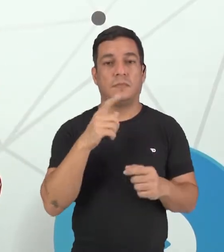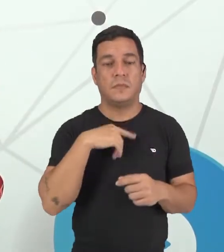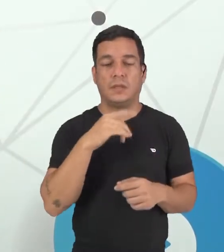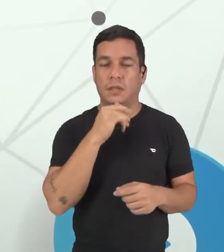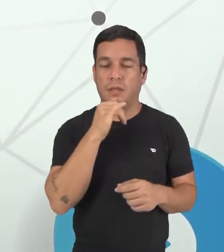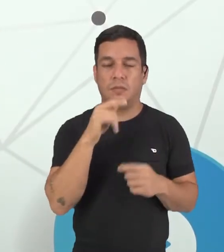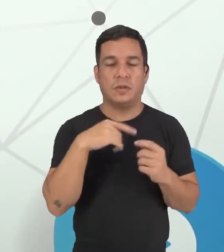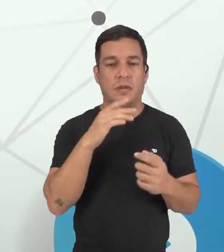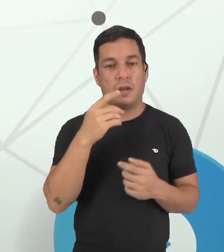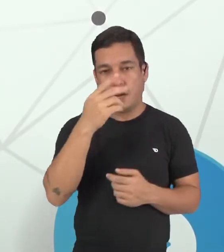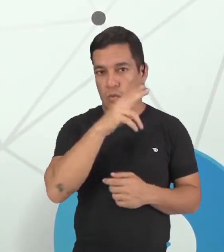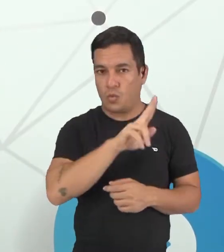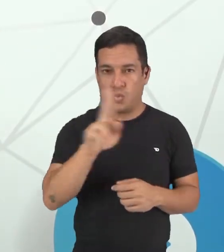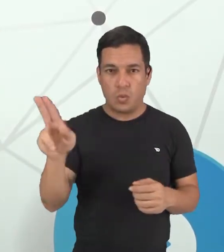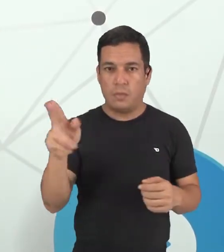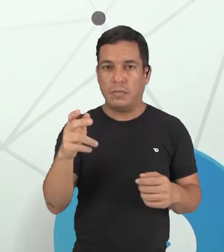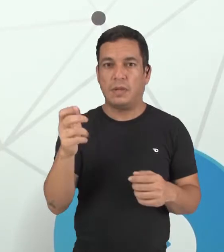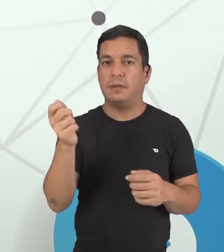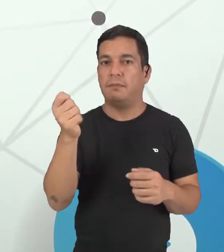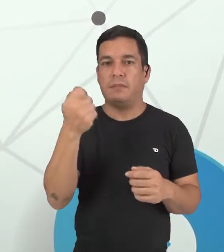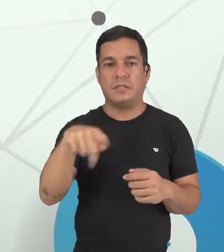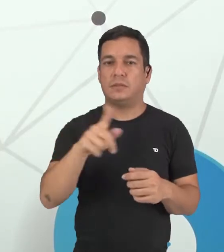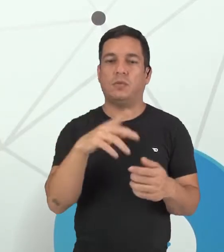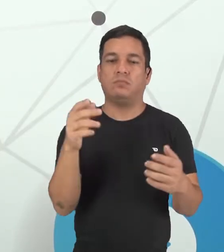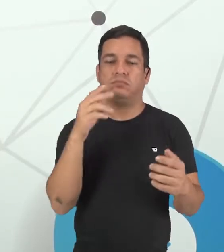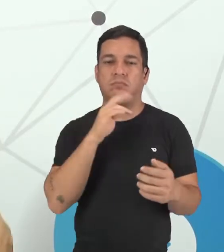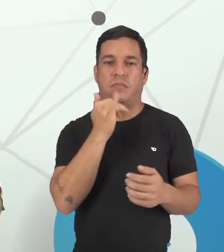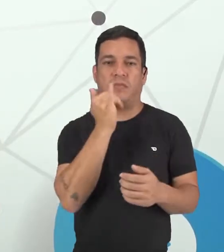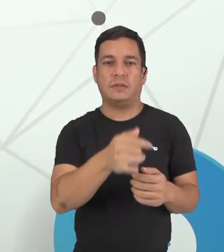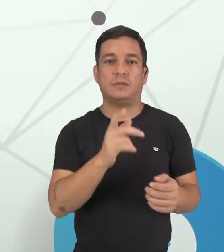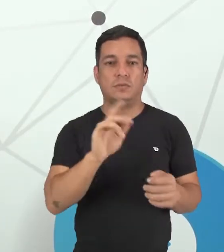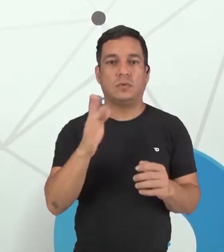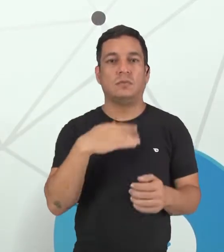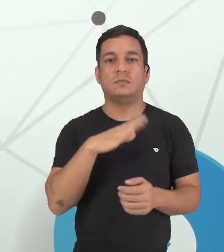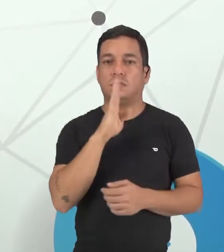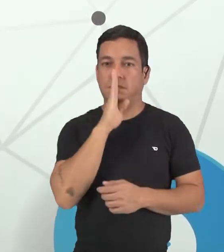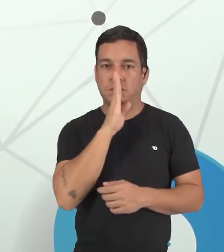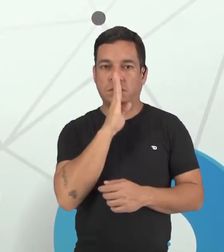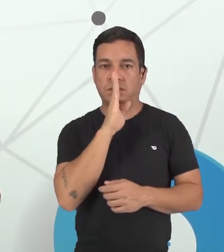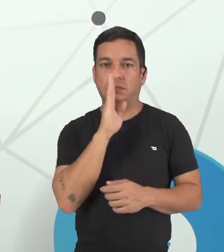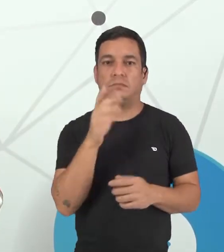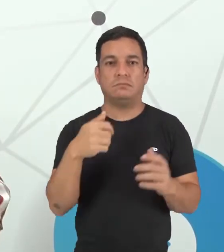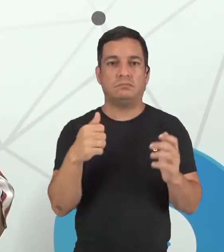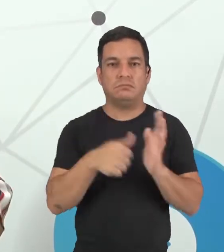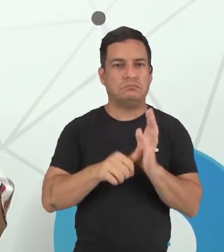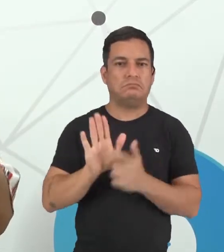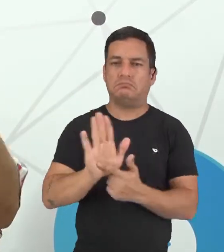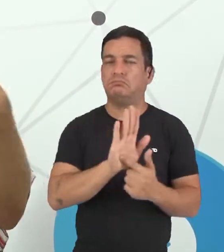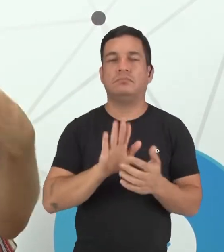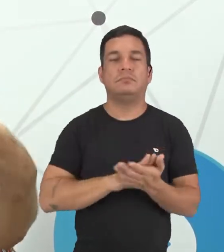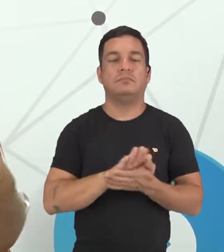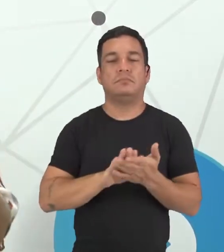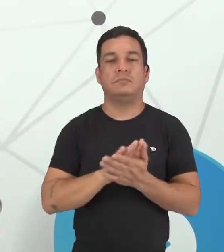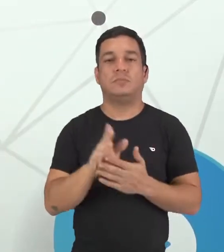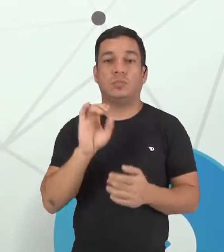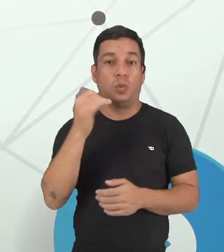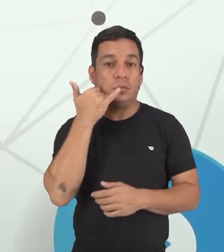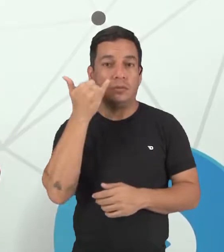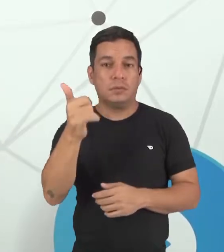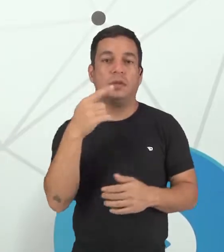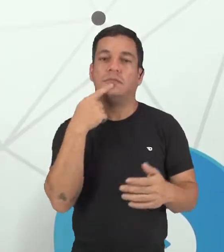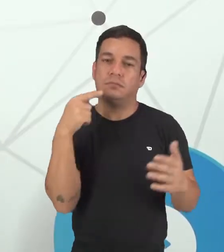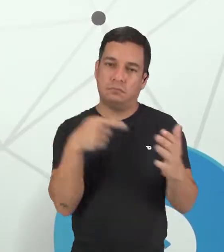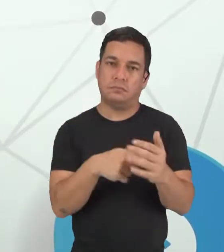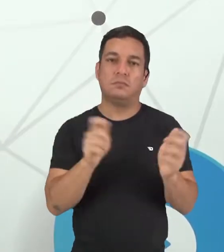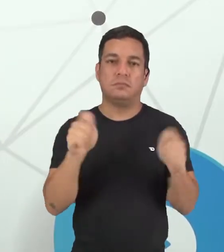identidade preservada. Então, trazendo para vocês digamos assim, esse meio que relatório